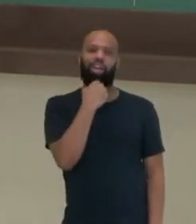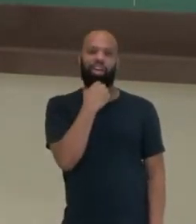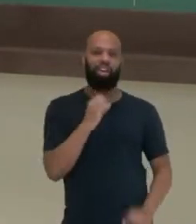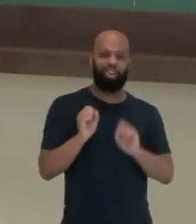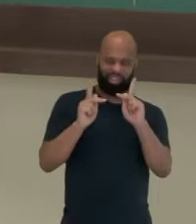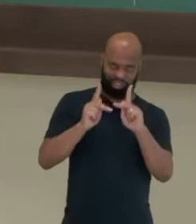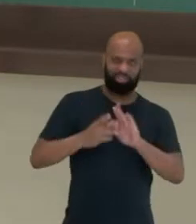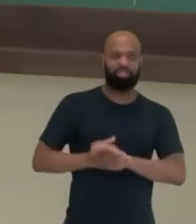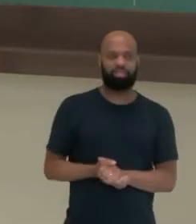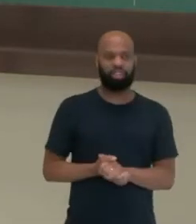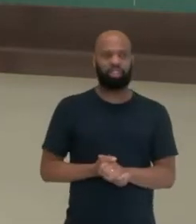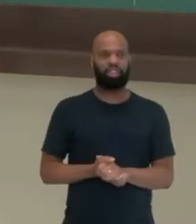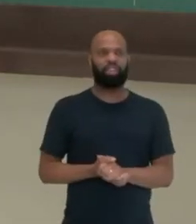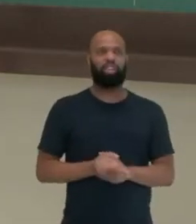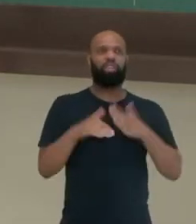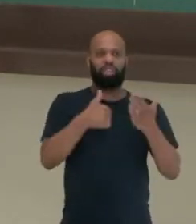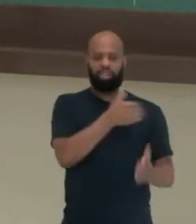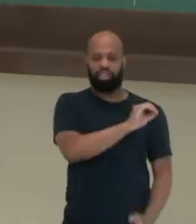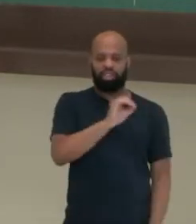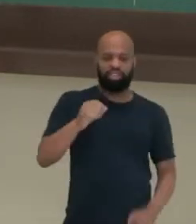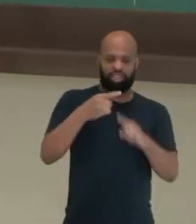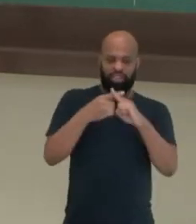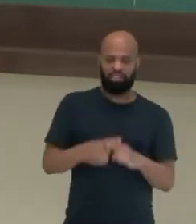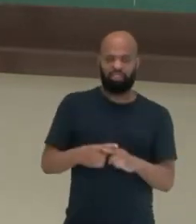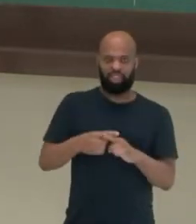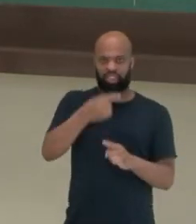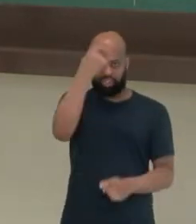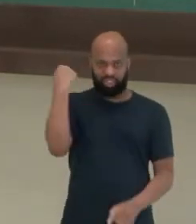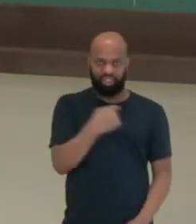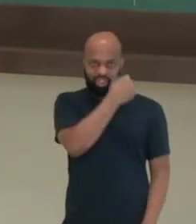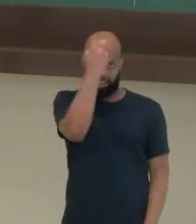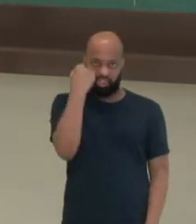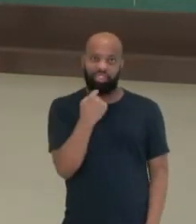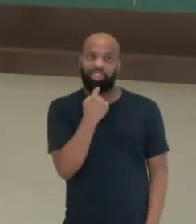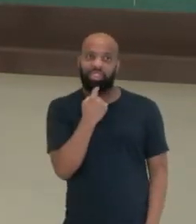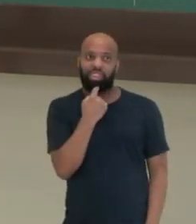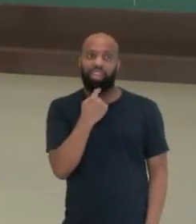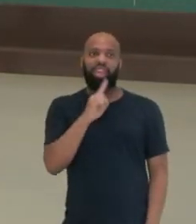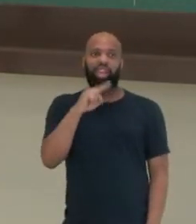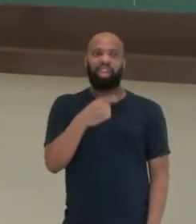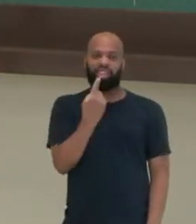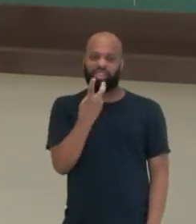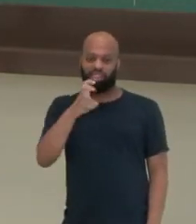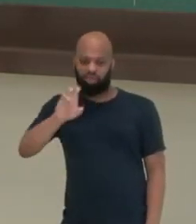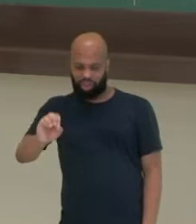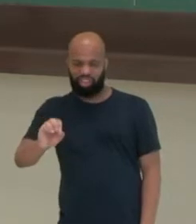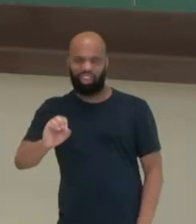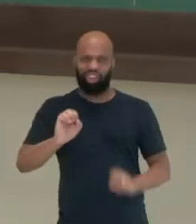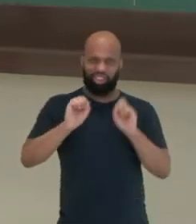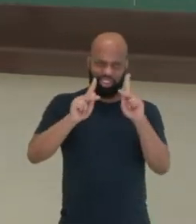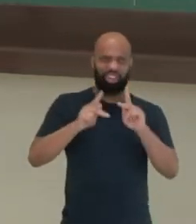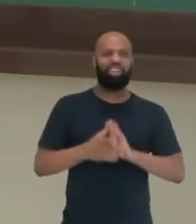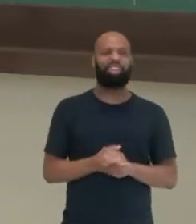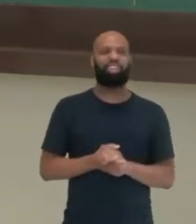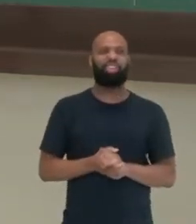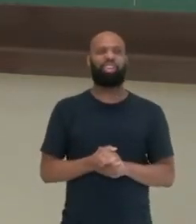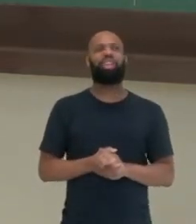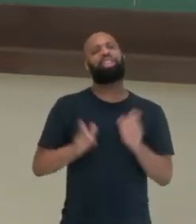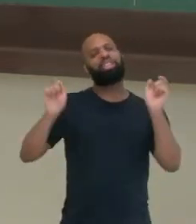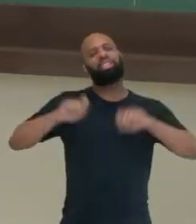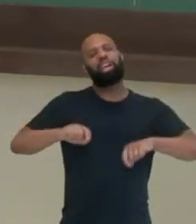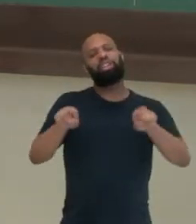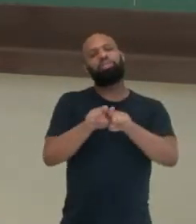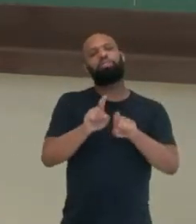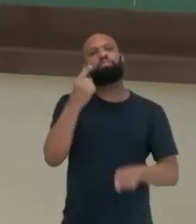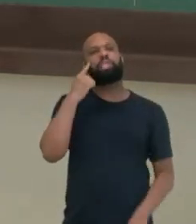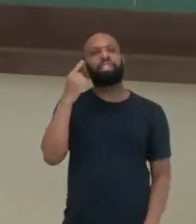30 minutos. Então, 100 vezes 1,5, 150, ok? Você também poderia pensar